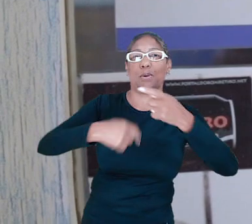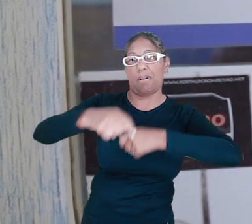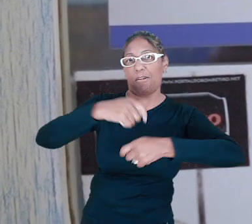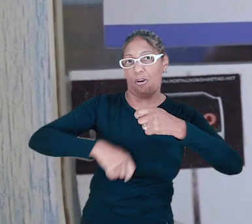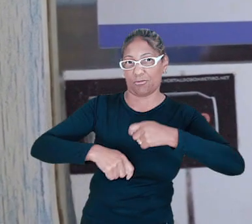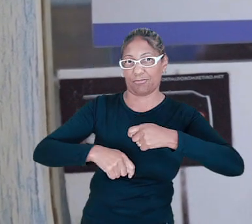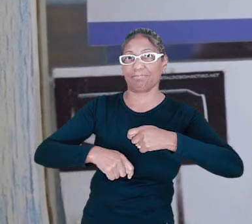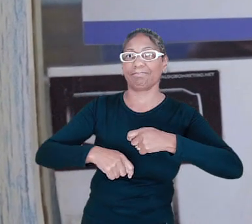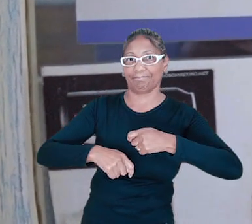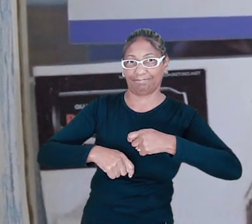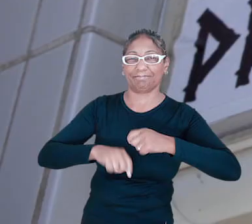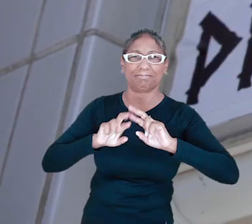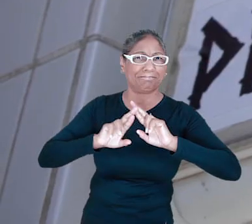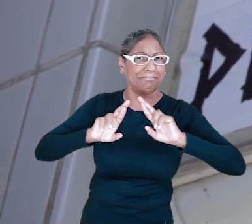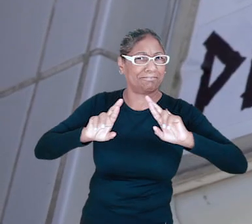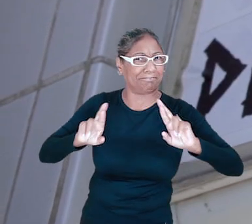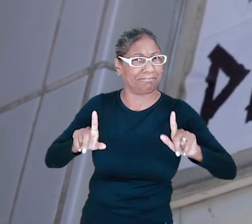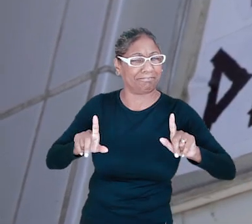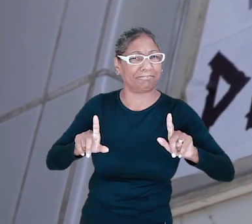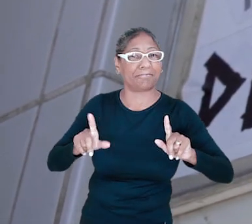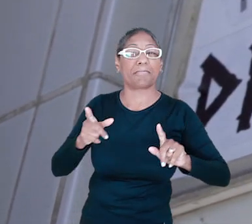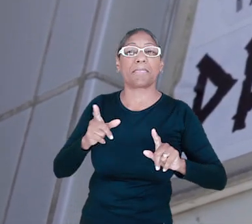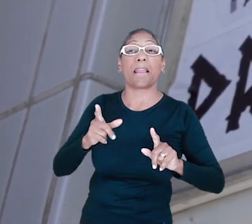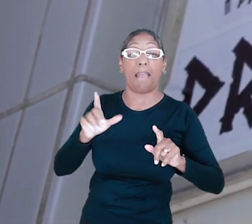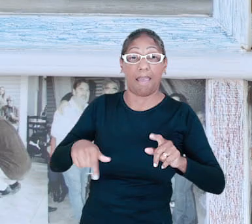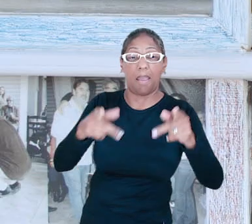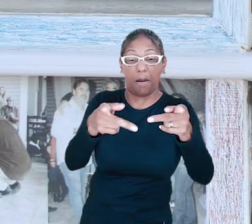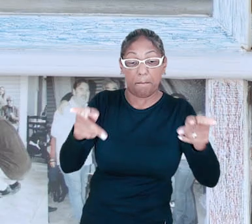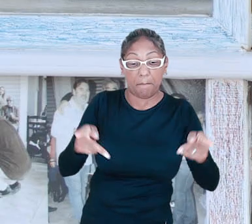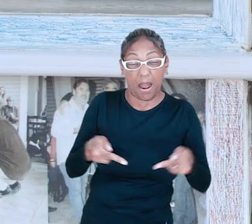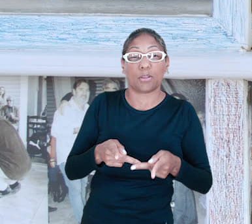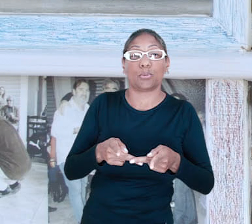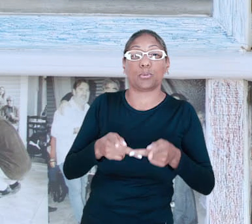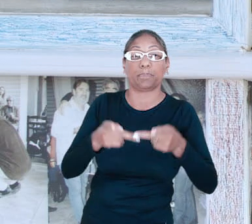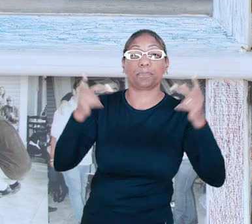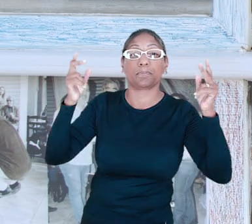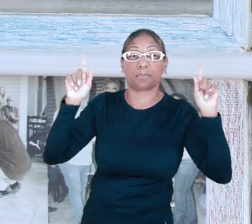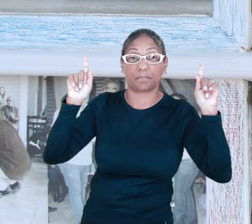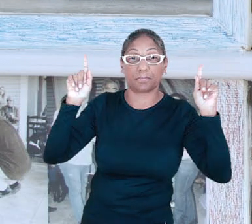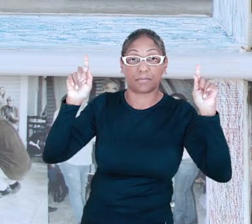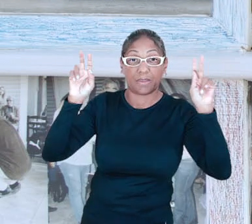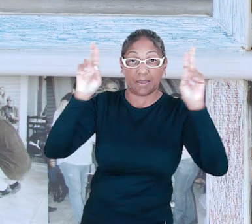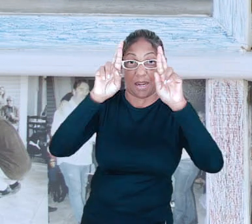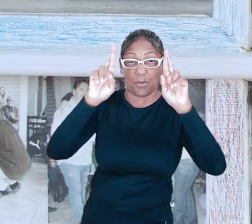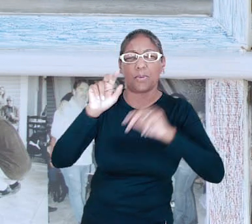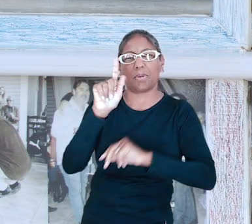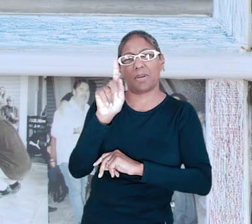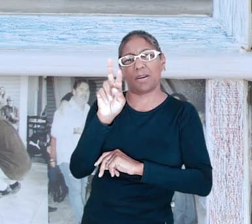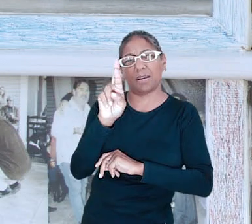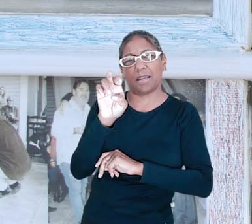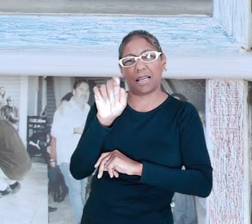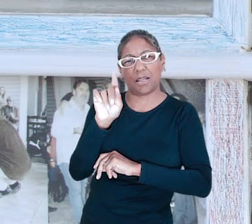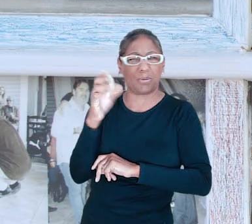nosso negócio na realidade, né? E a história do prato grego, ele remete à festa grega do Bom Retiro, que a gente já faz